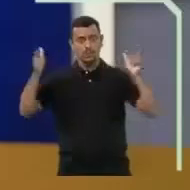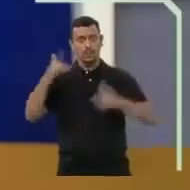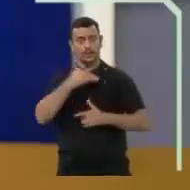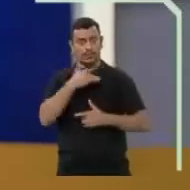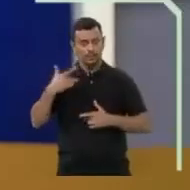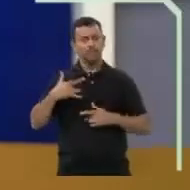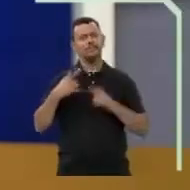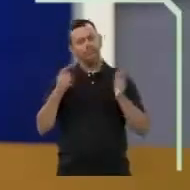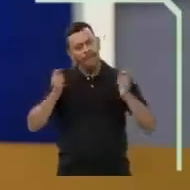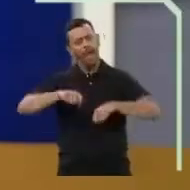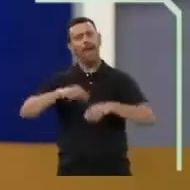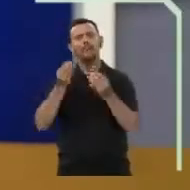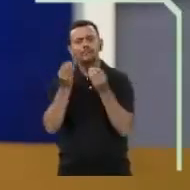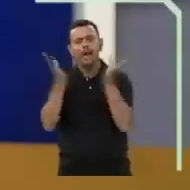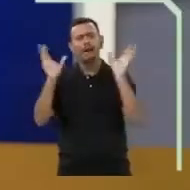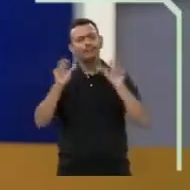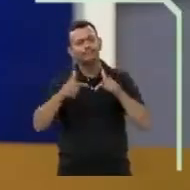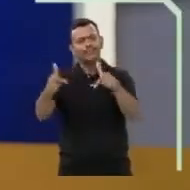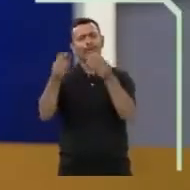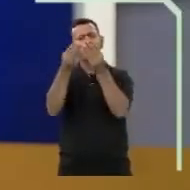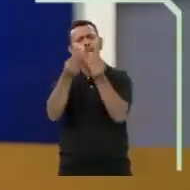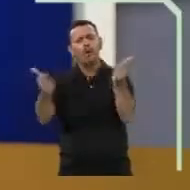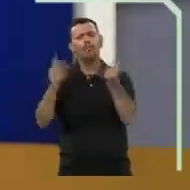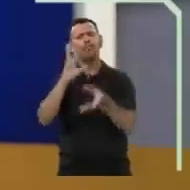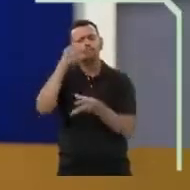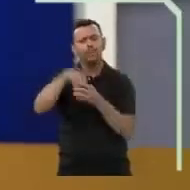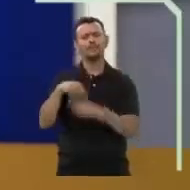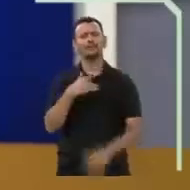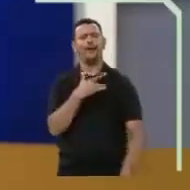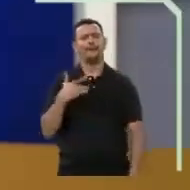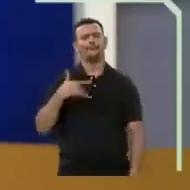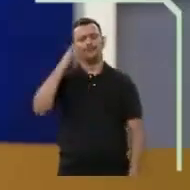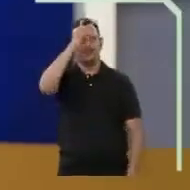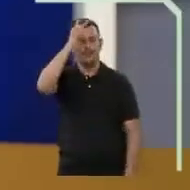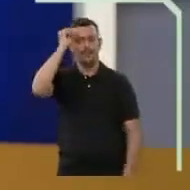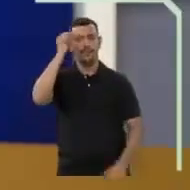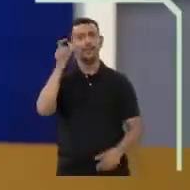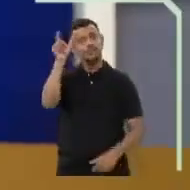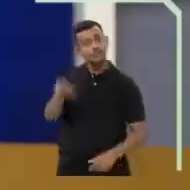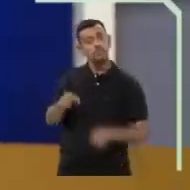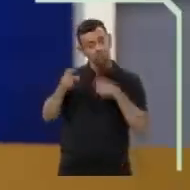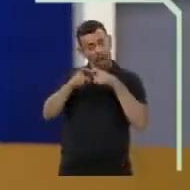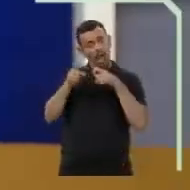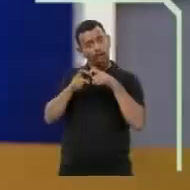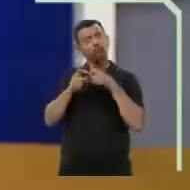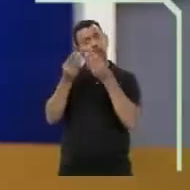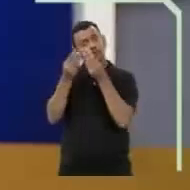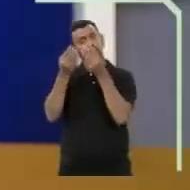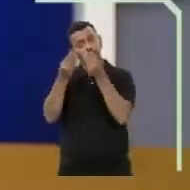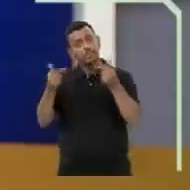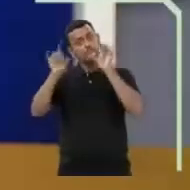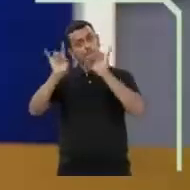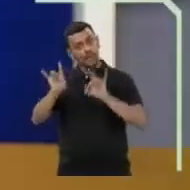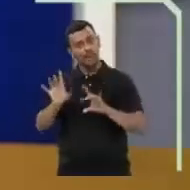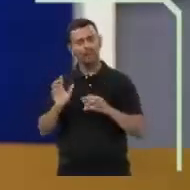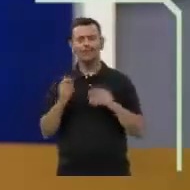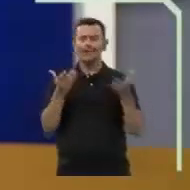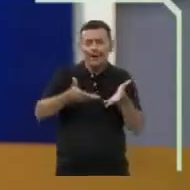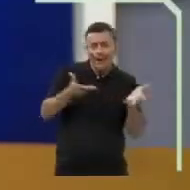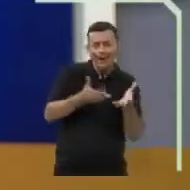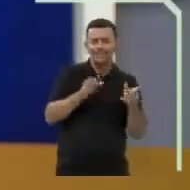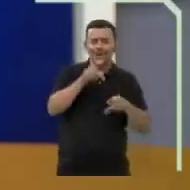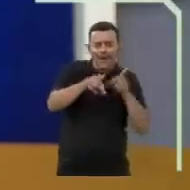o serviço de qualidade na saúde pública. Com os especialistas, hoje, uma boa parte das pessoas